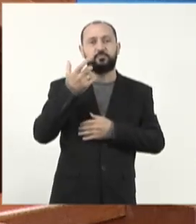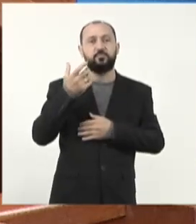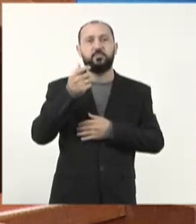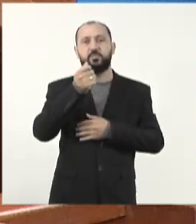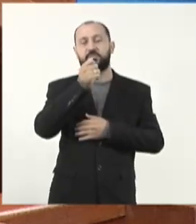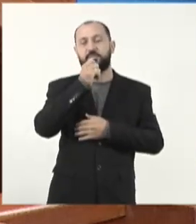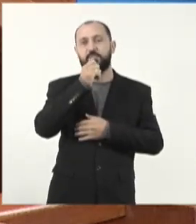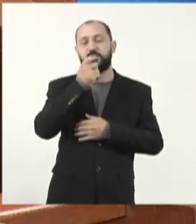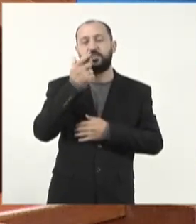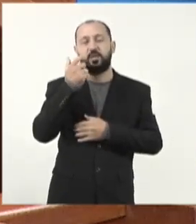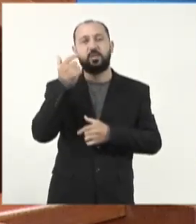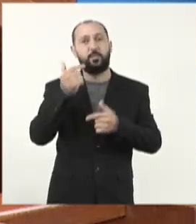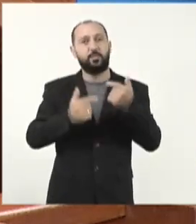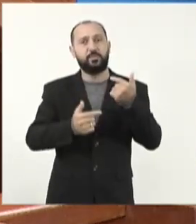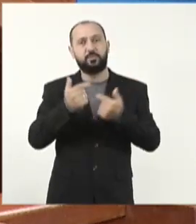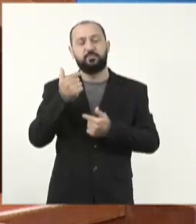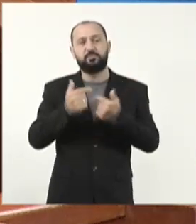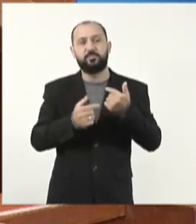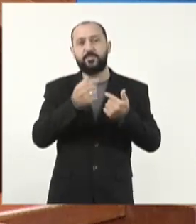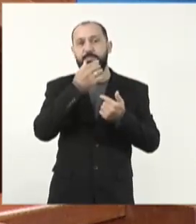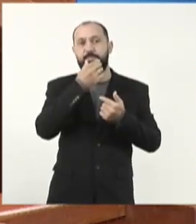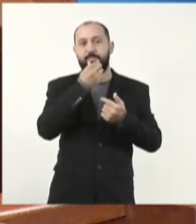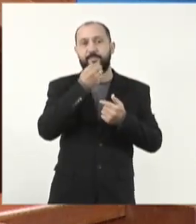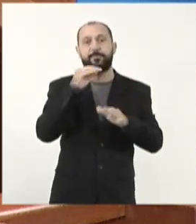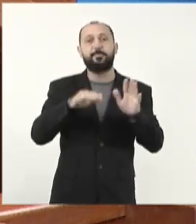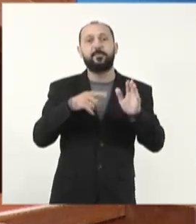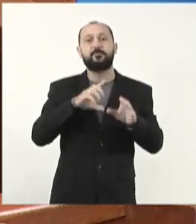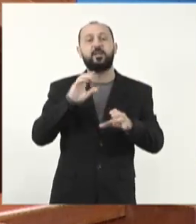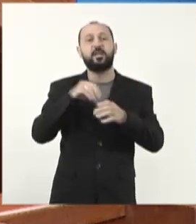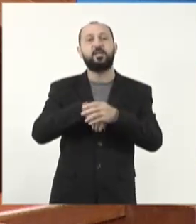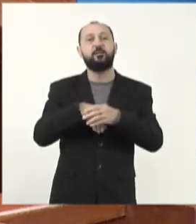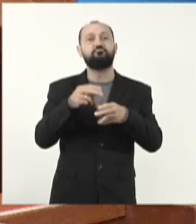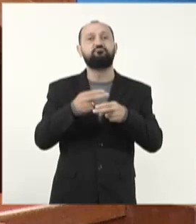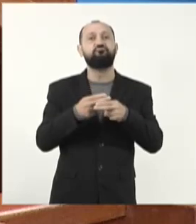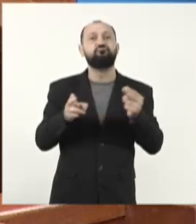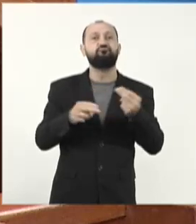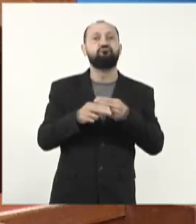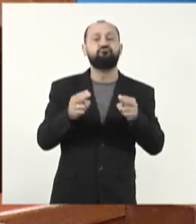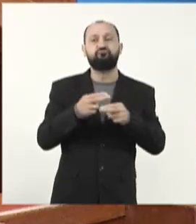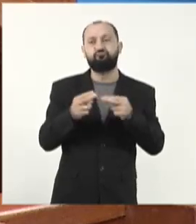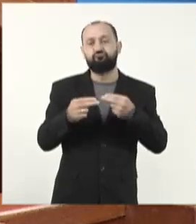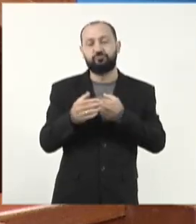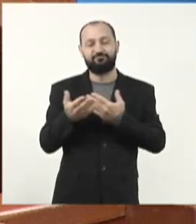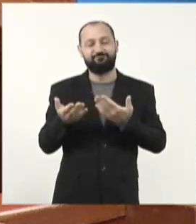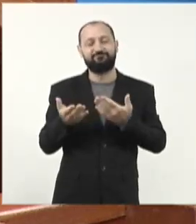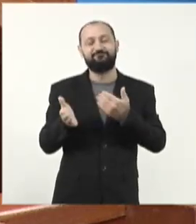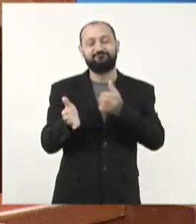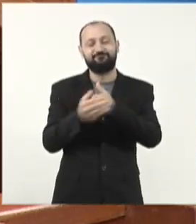ainda especialmente na política, que muitas vezes ela está mascarada, disfarçada, né,